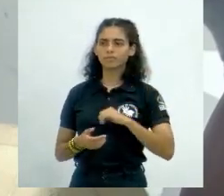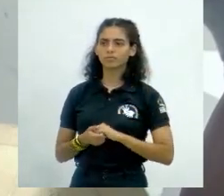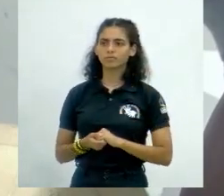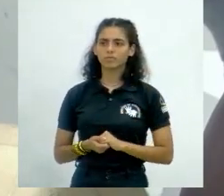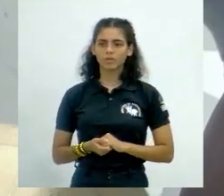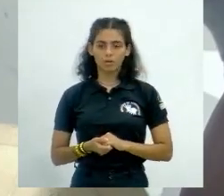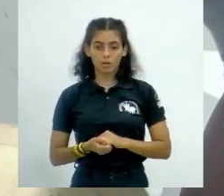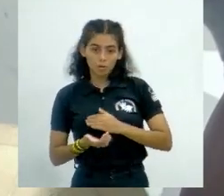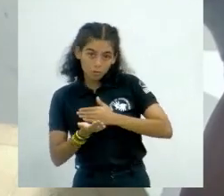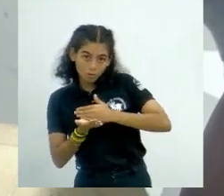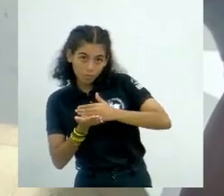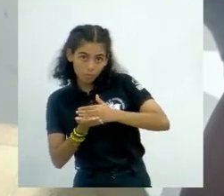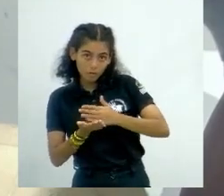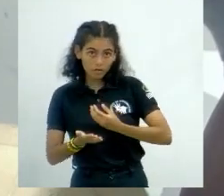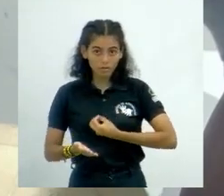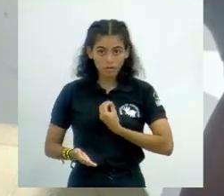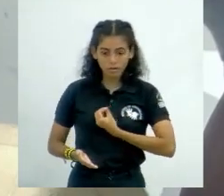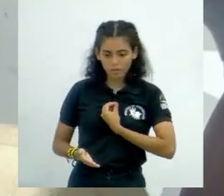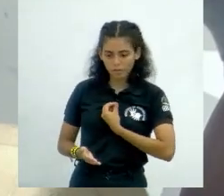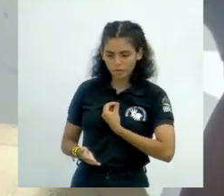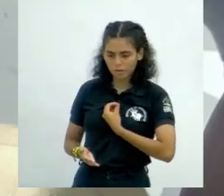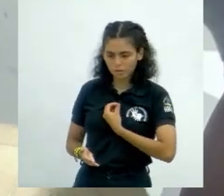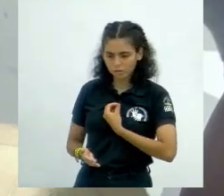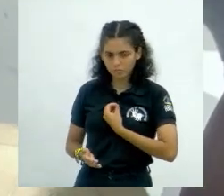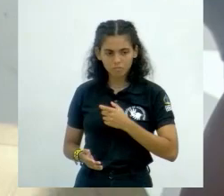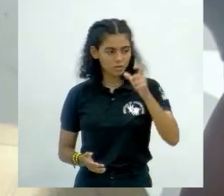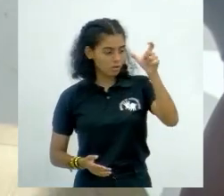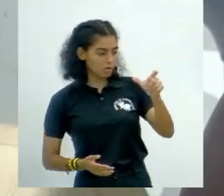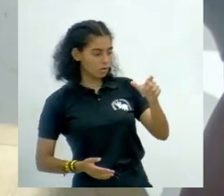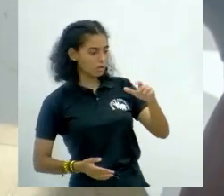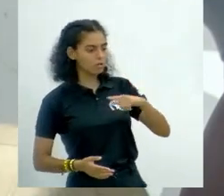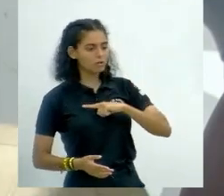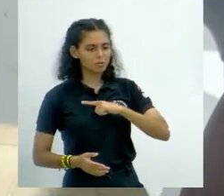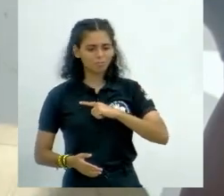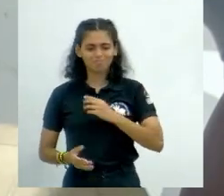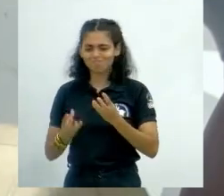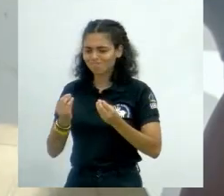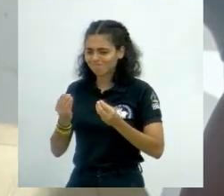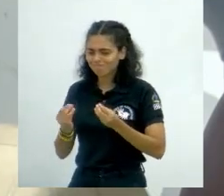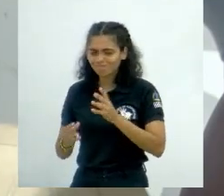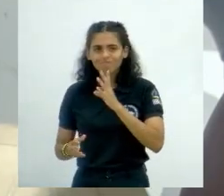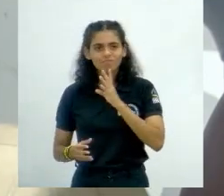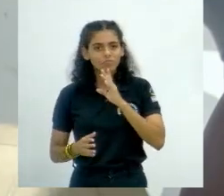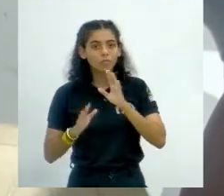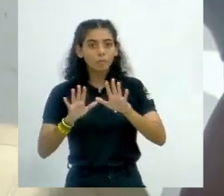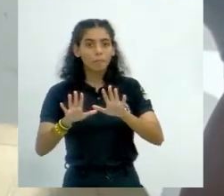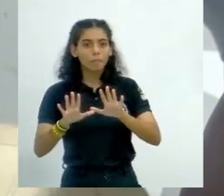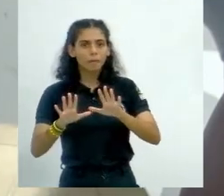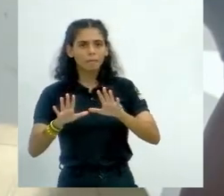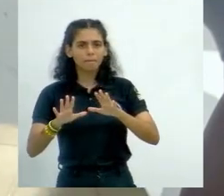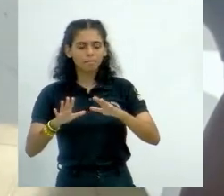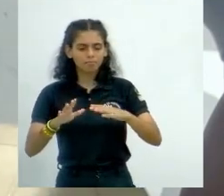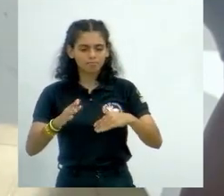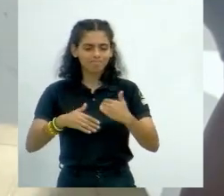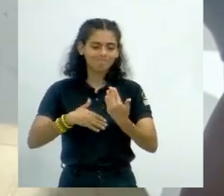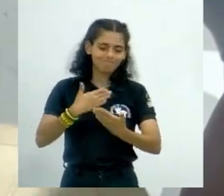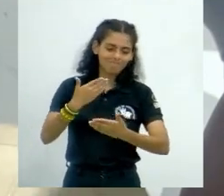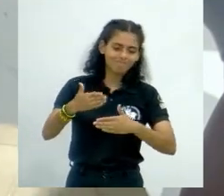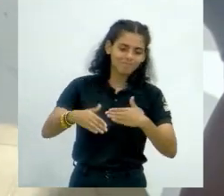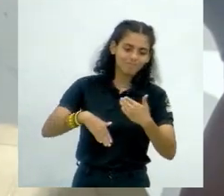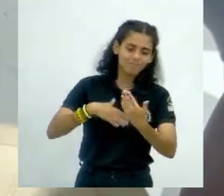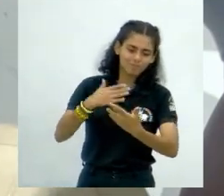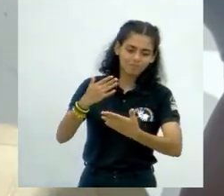texto bíblico, nós vamos ver que Salomão acabou se perdendo nessa sabedoria. Ele se destacou